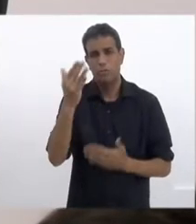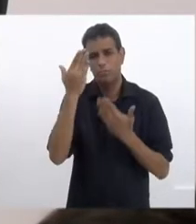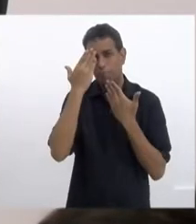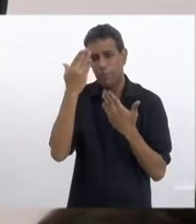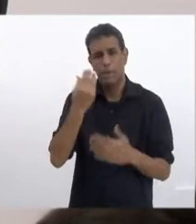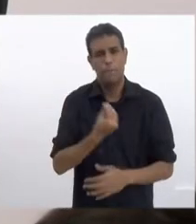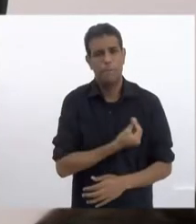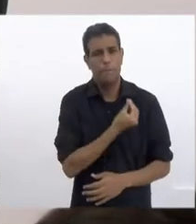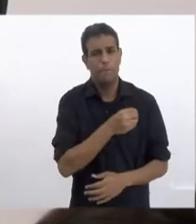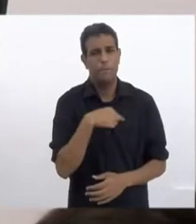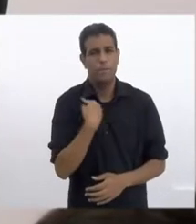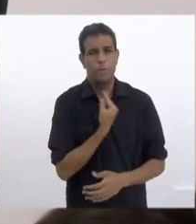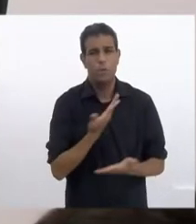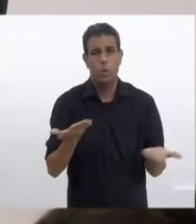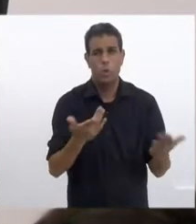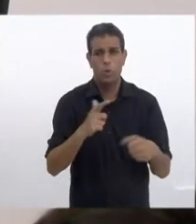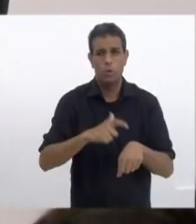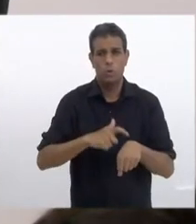por aceitar o nosso convite.